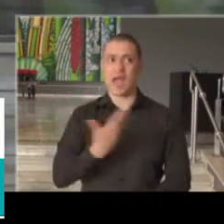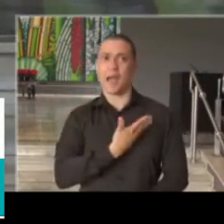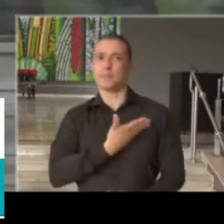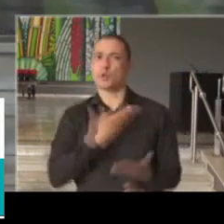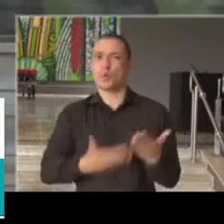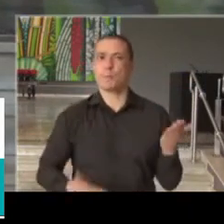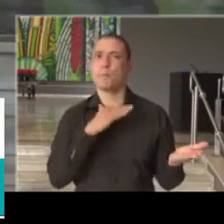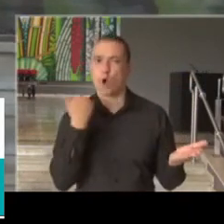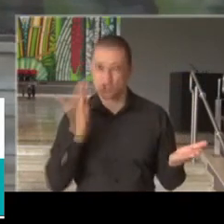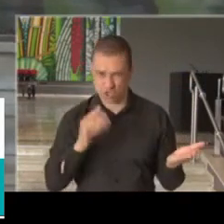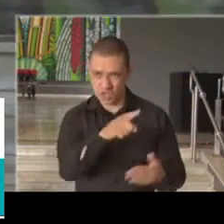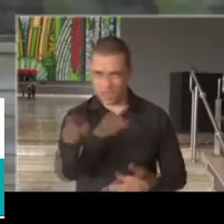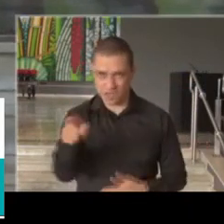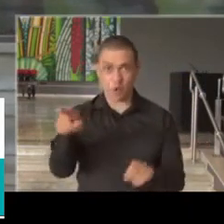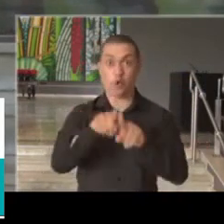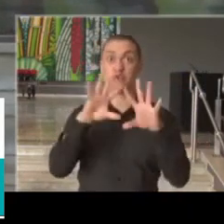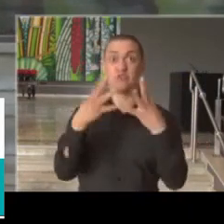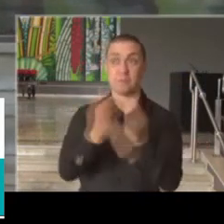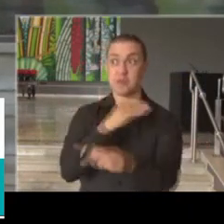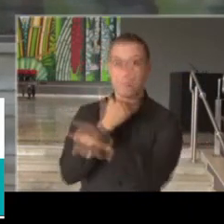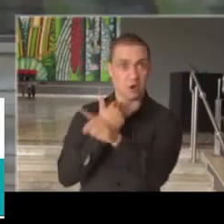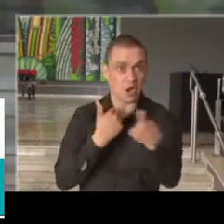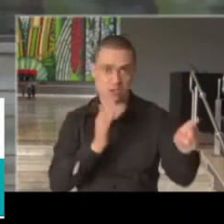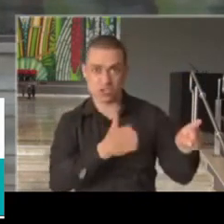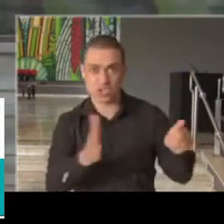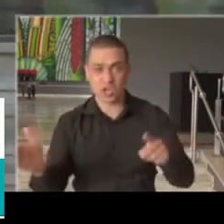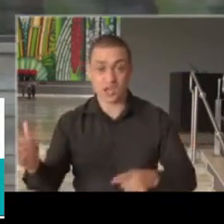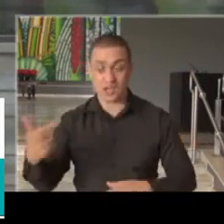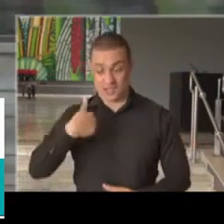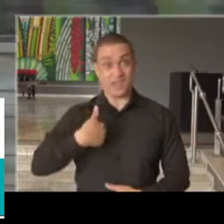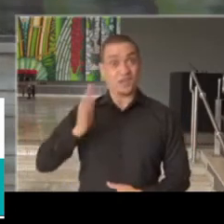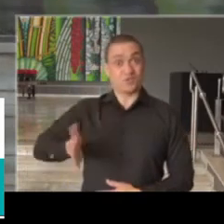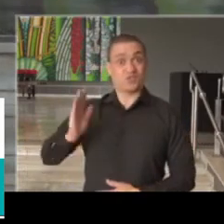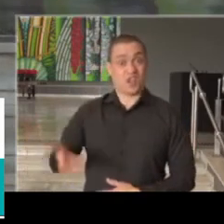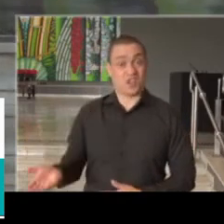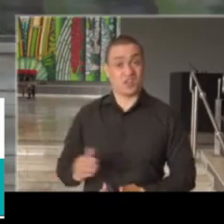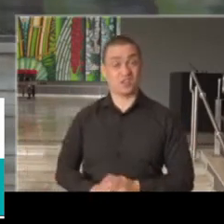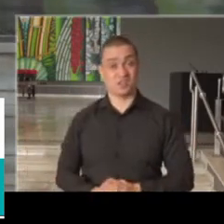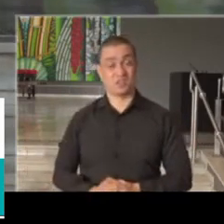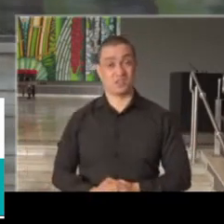amigos e muitos perderam parentes para a Covid. Eu perdi.